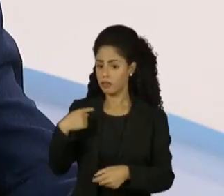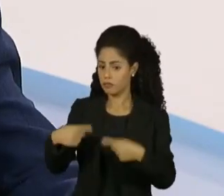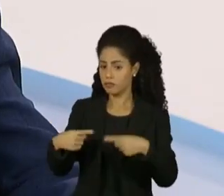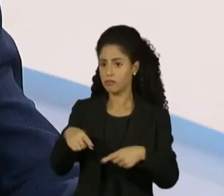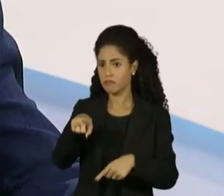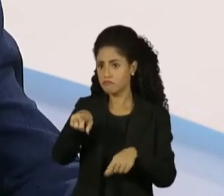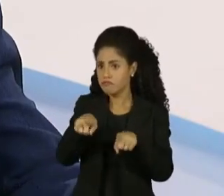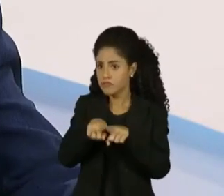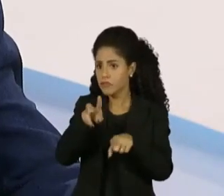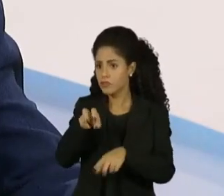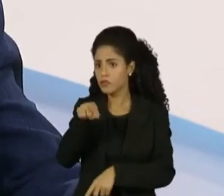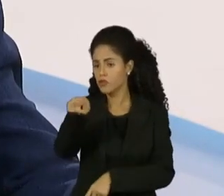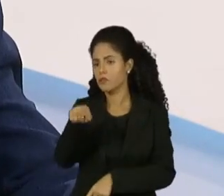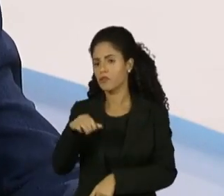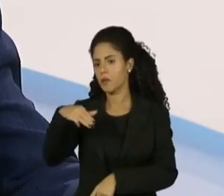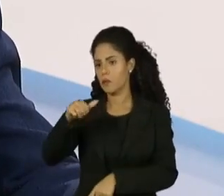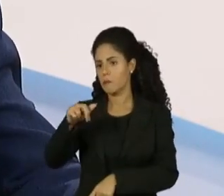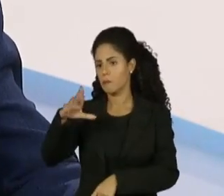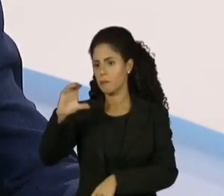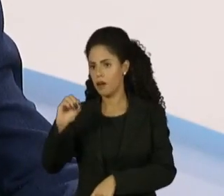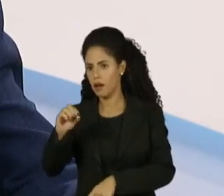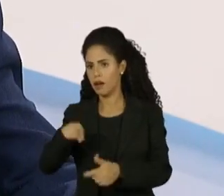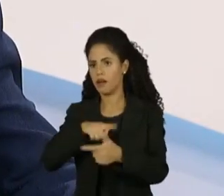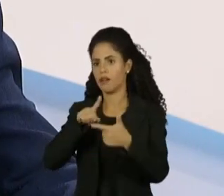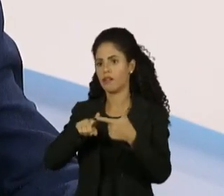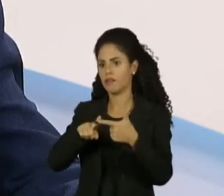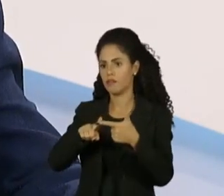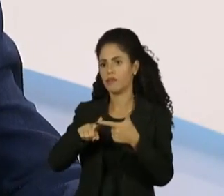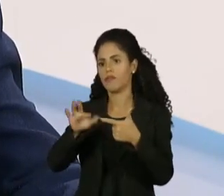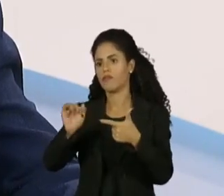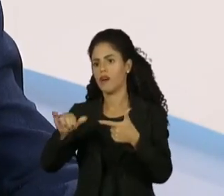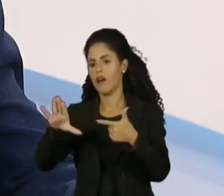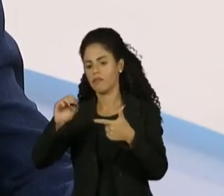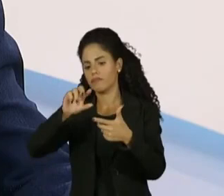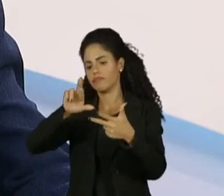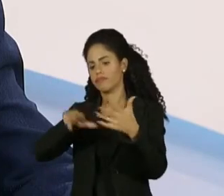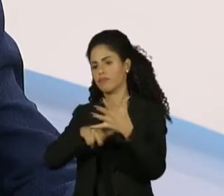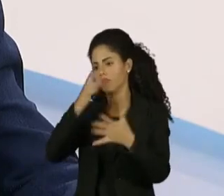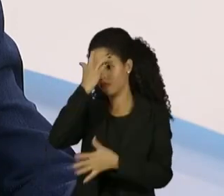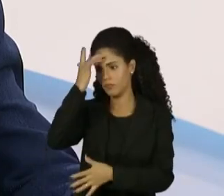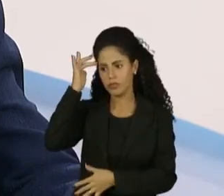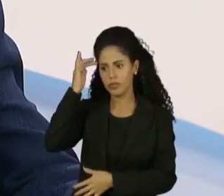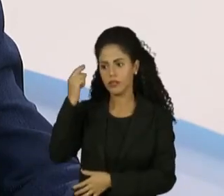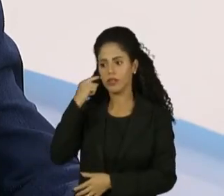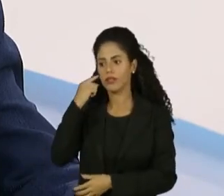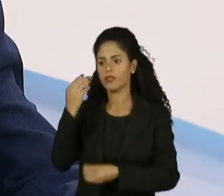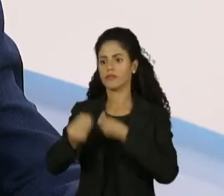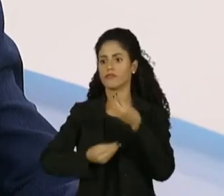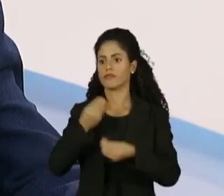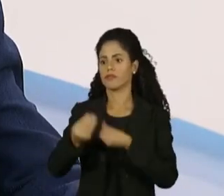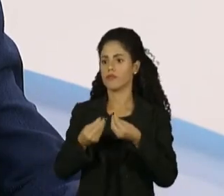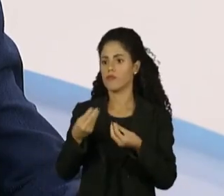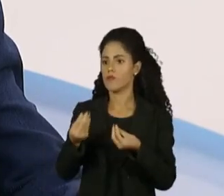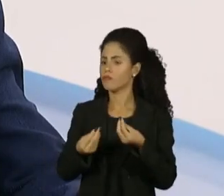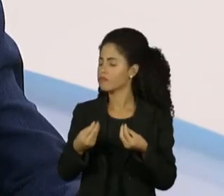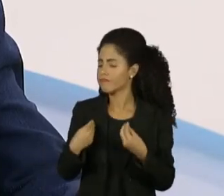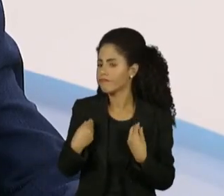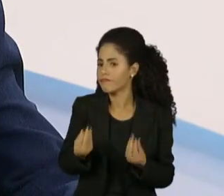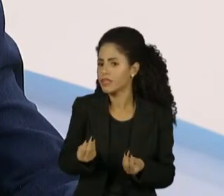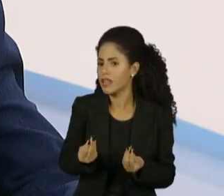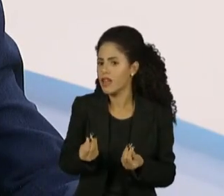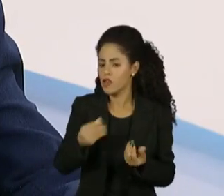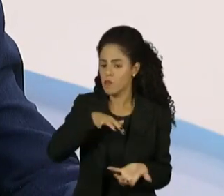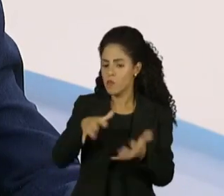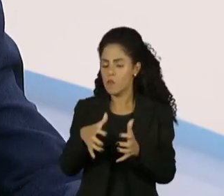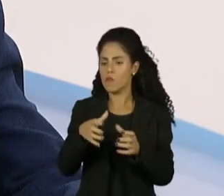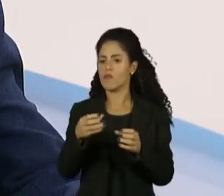da comissão com Maria do Rosário, com Ivan Valente, com Fátima Bezerra, e na oportunidade se discutiu a questão